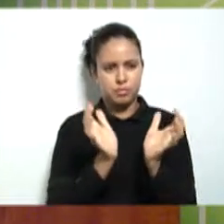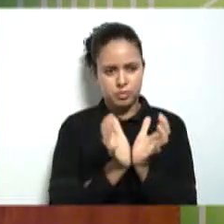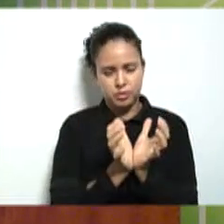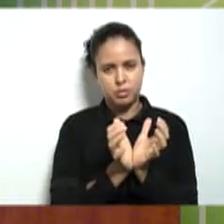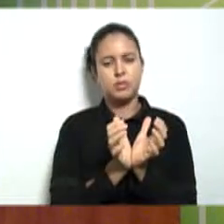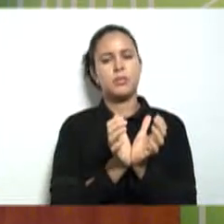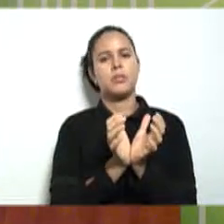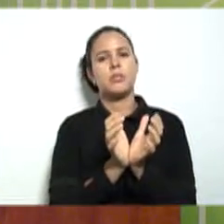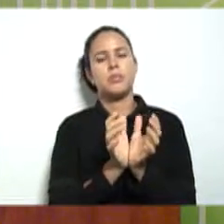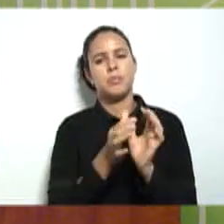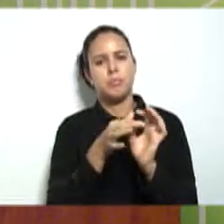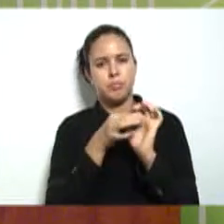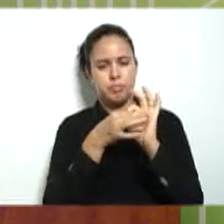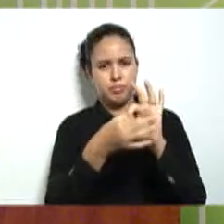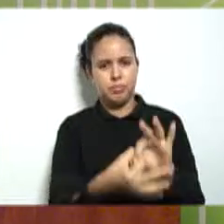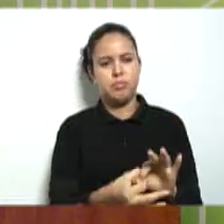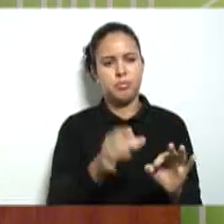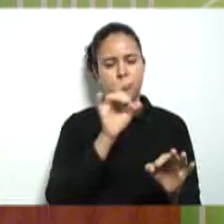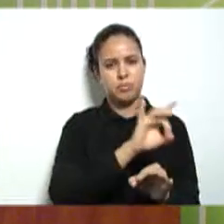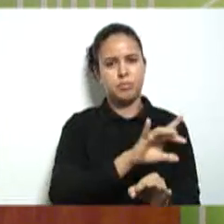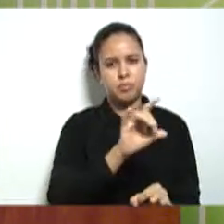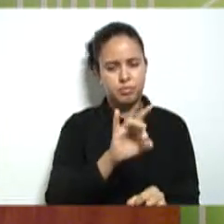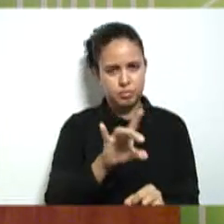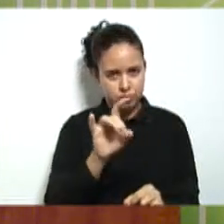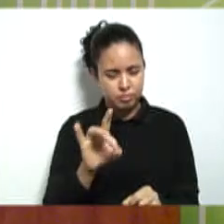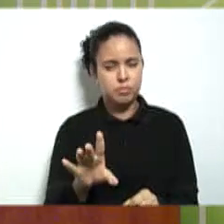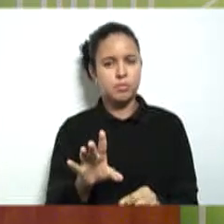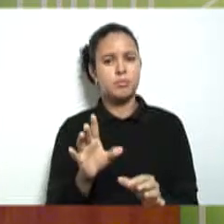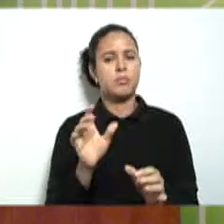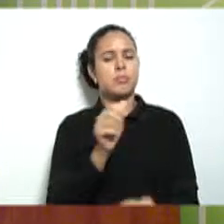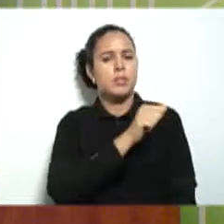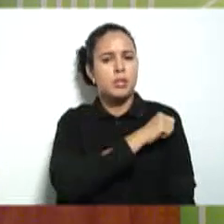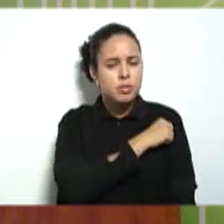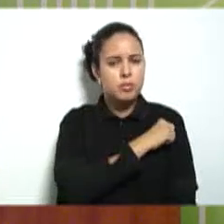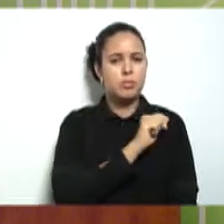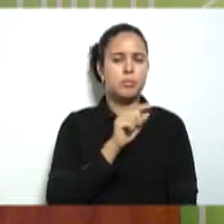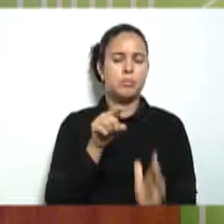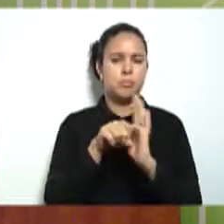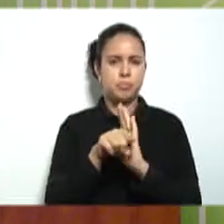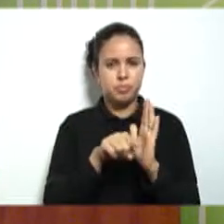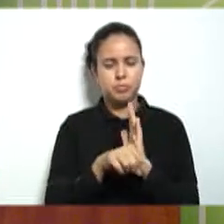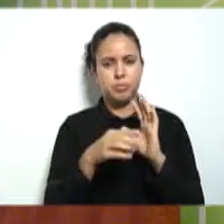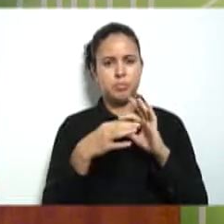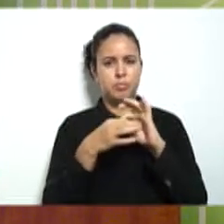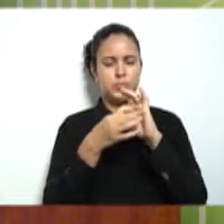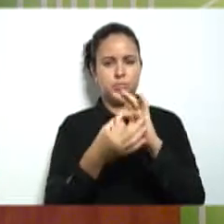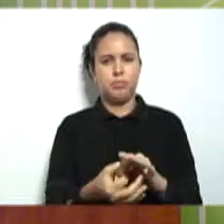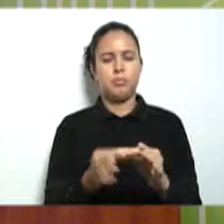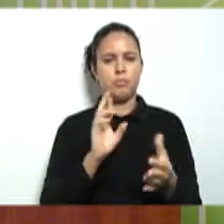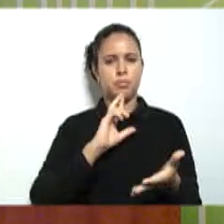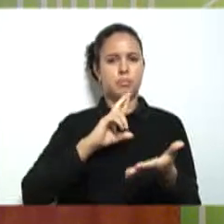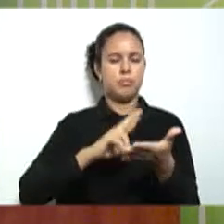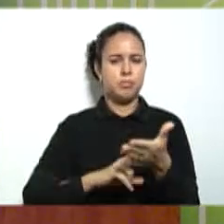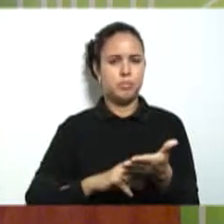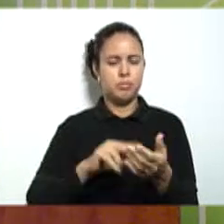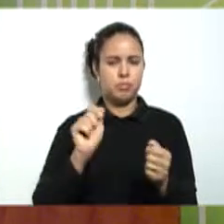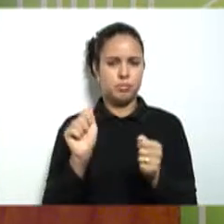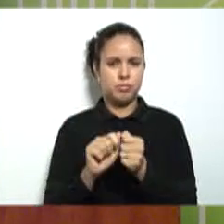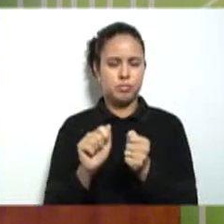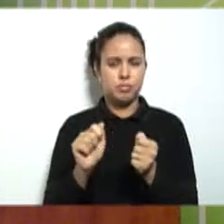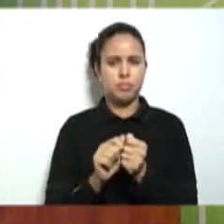o número de pesquisado que cada aluno fez, cada entrevistado que o aluno pesquisou, vai unir o resultado, vai produzir um texto,